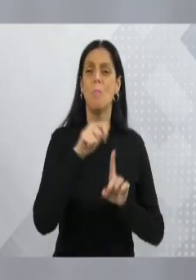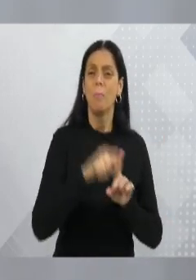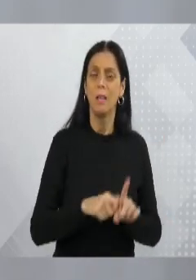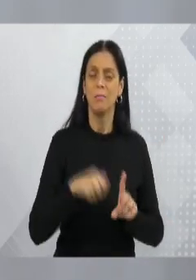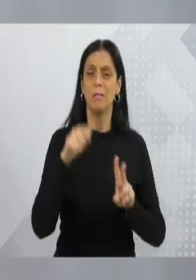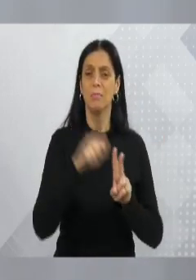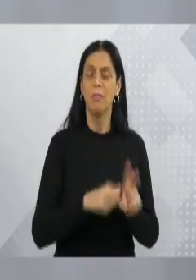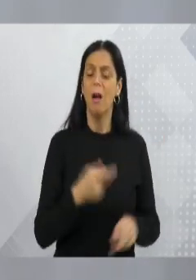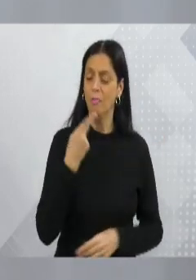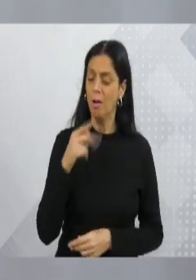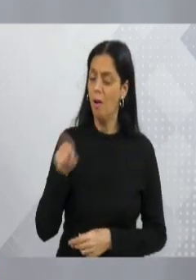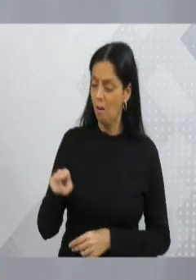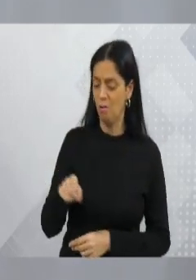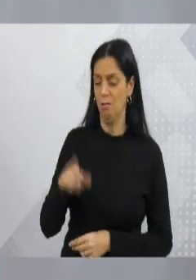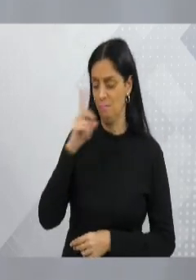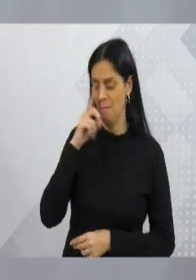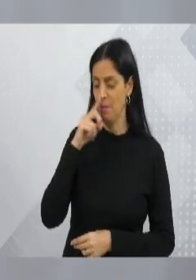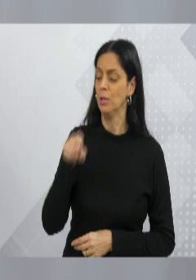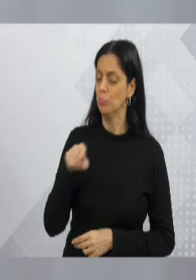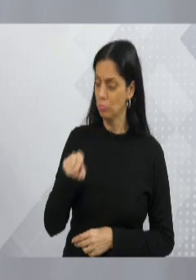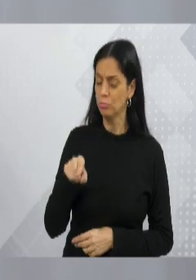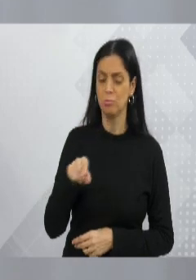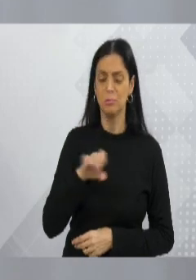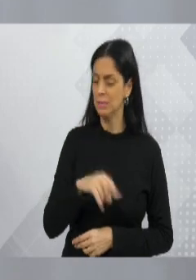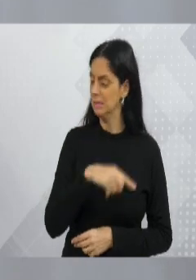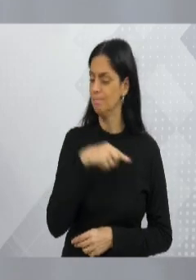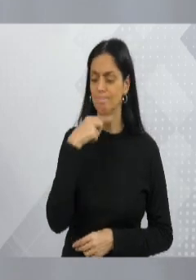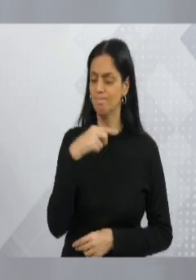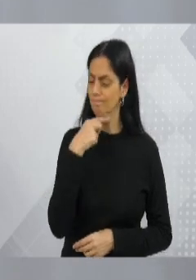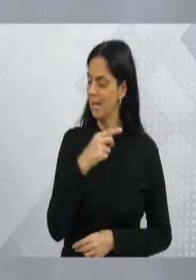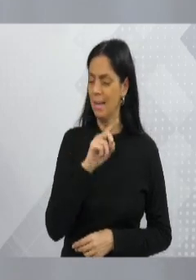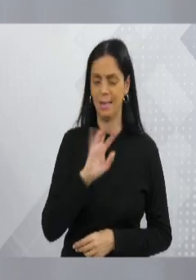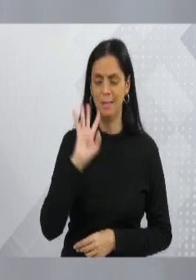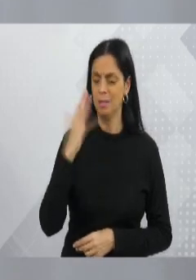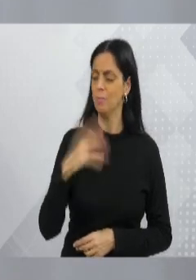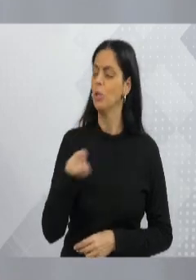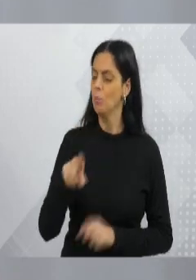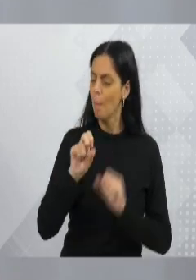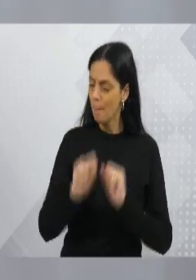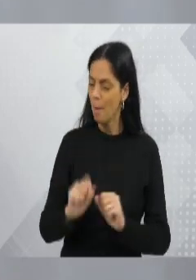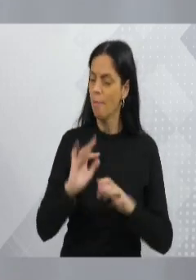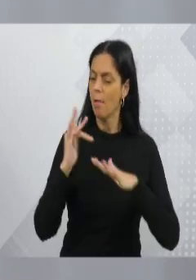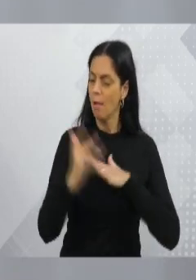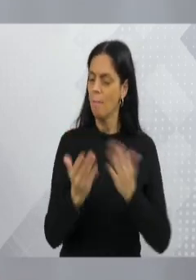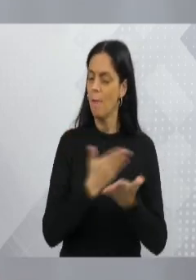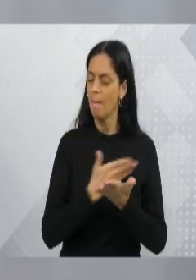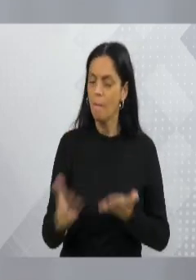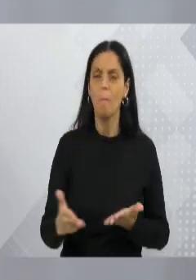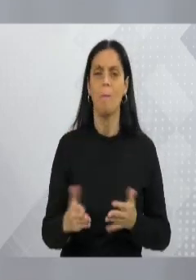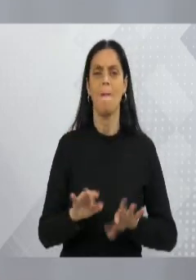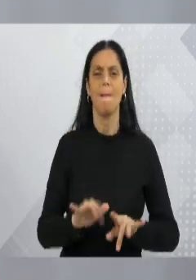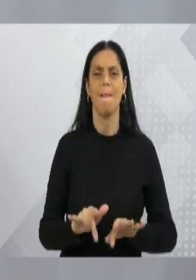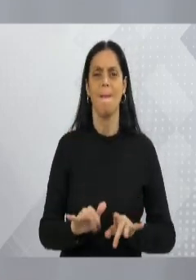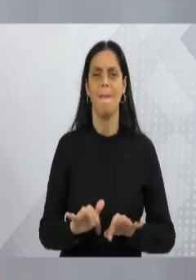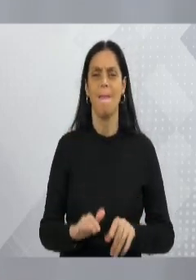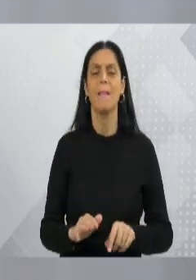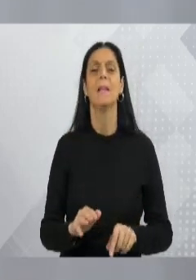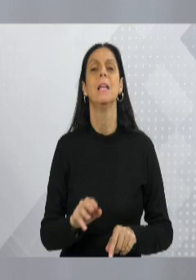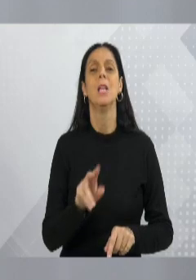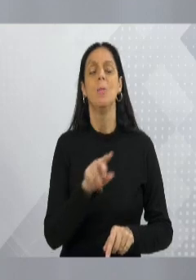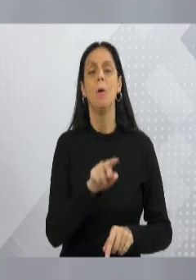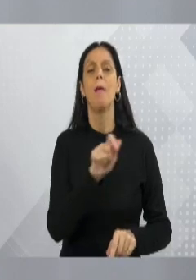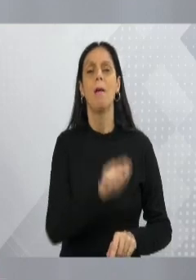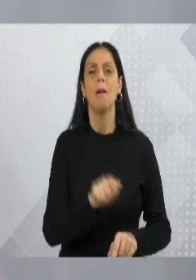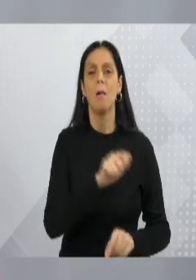vai para rede social marca o prefeito marca vice-prefeita Marcos secretário pode ter certeza que vai acontecer paz meus senhores